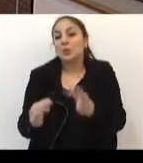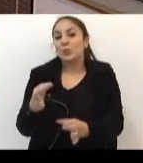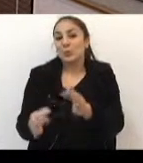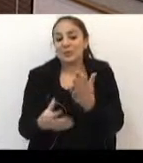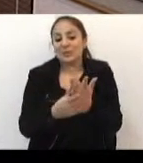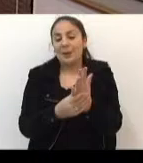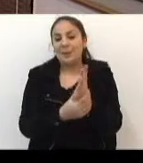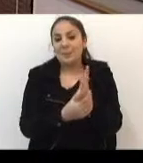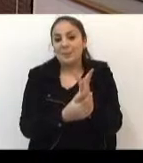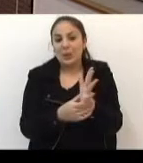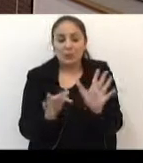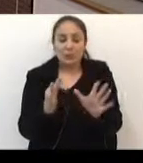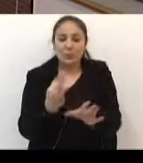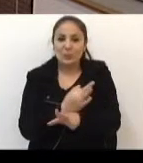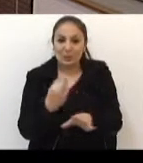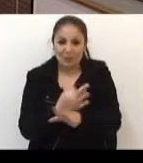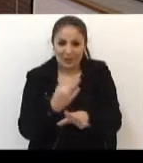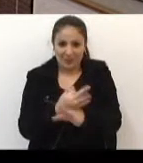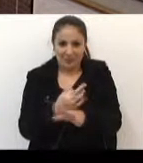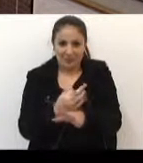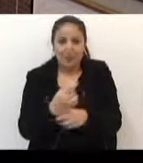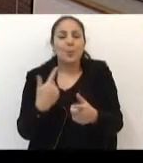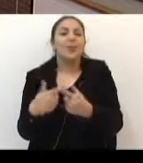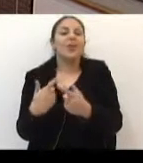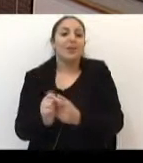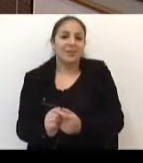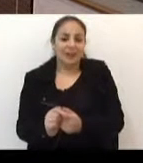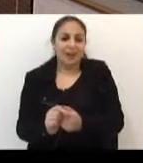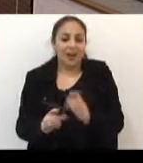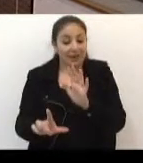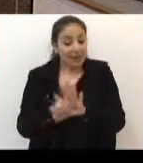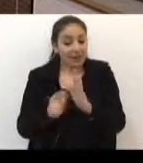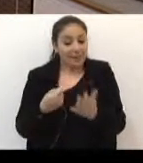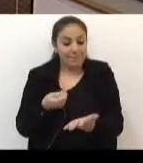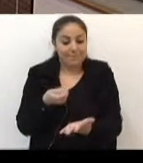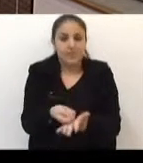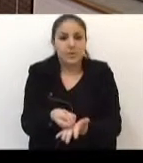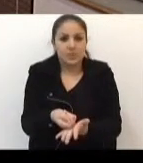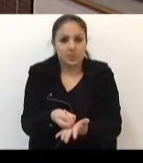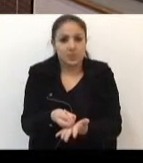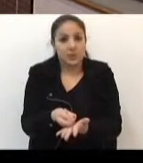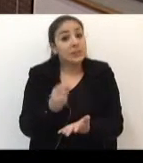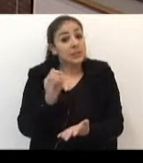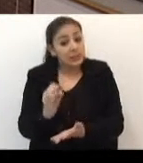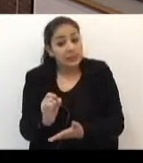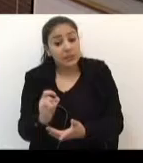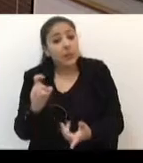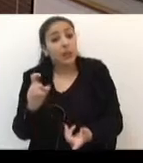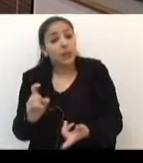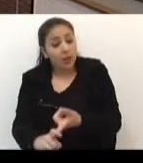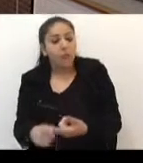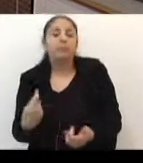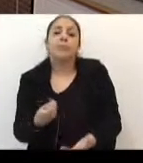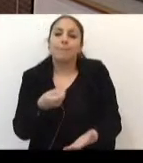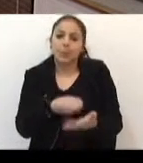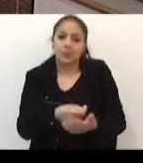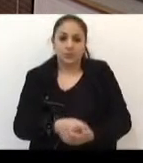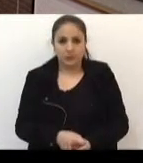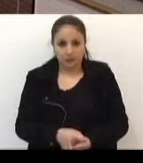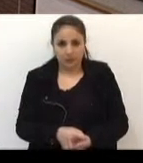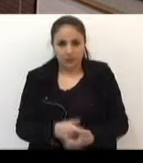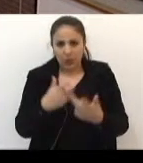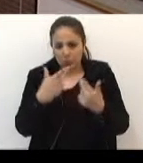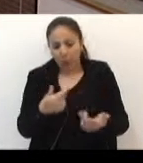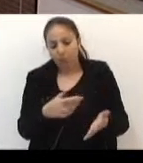lei tem que ser aplicada com todo o rigor, obviamente aqueles que devem alguma coisa. Então ele passou por Passo Fundo